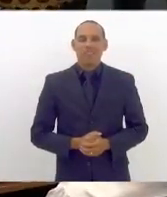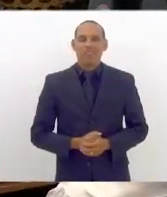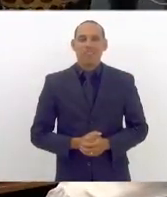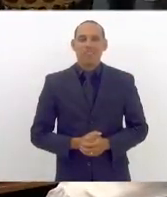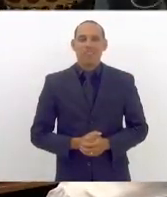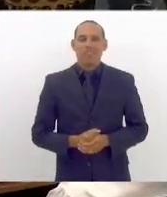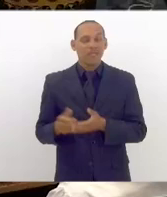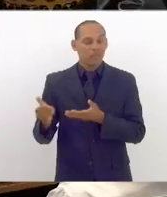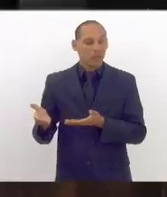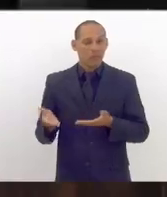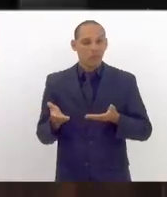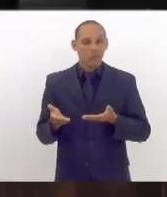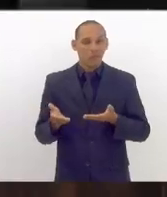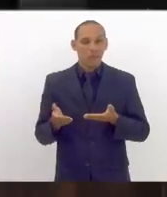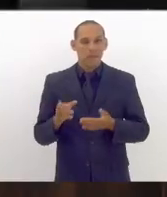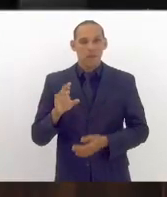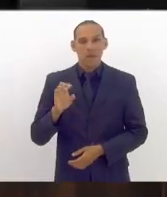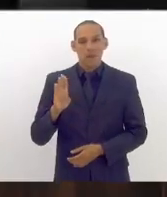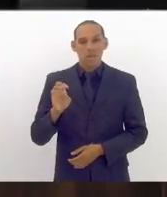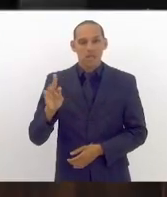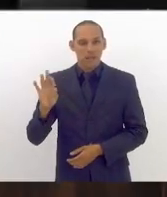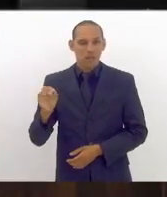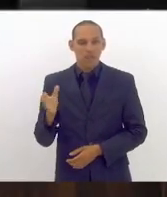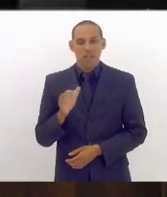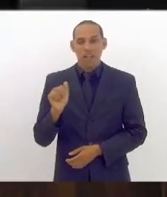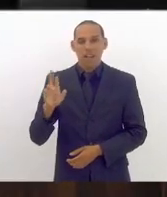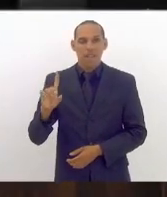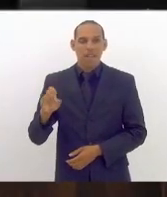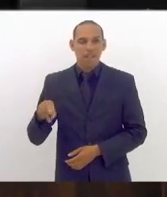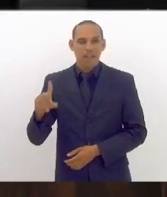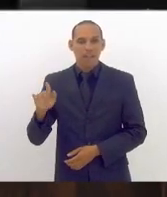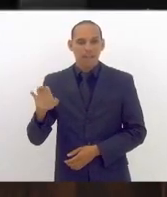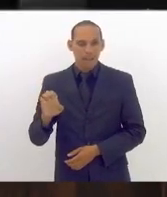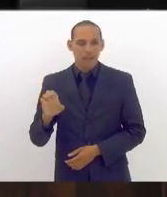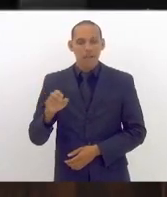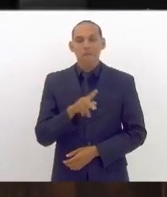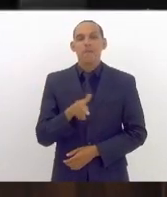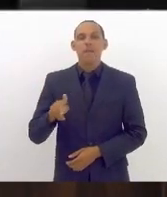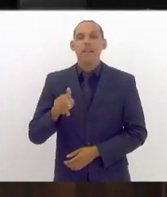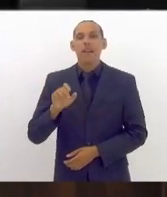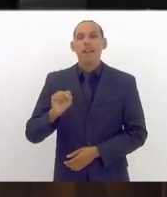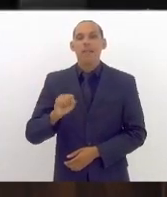convidar Roberto Arden presidente da SBP